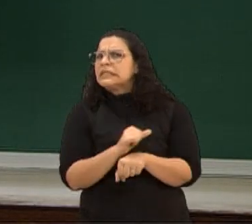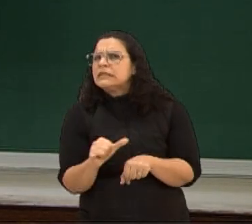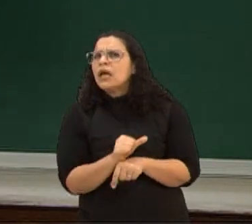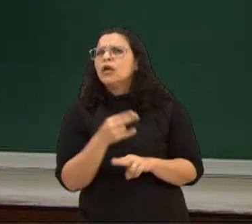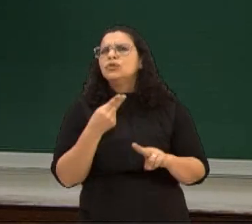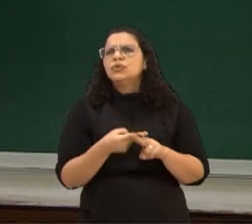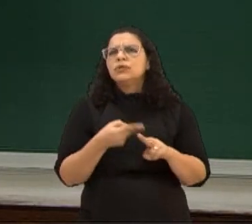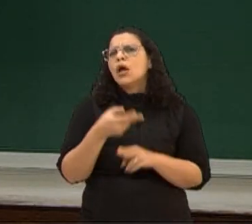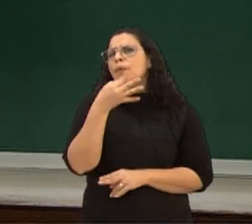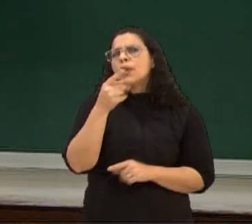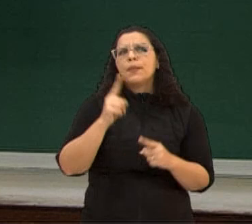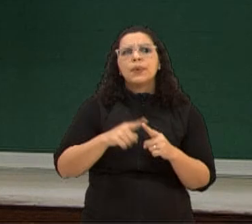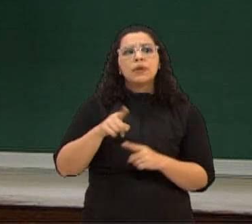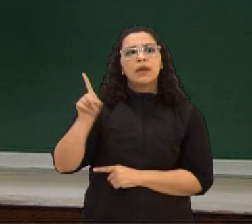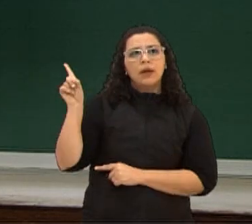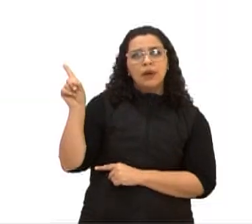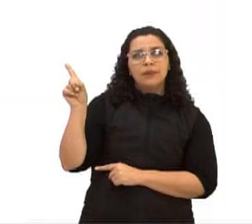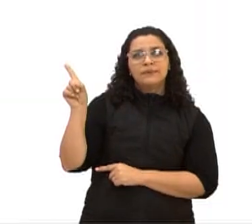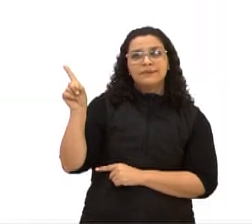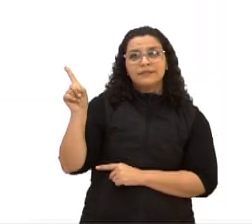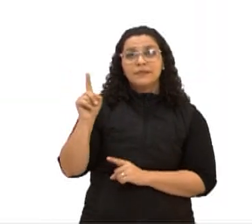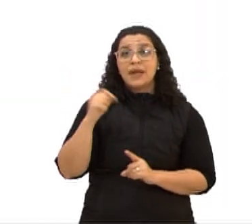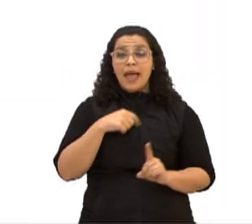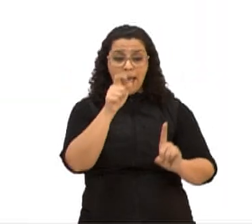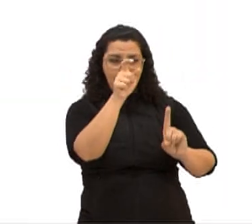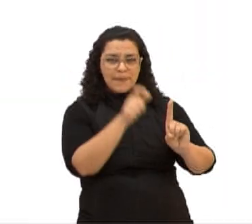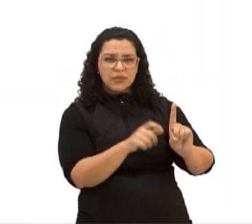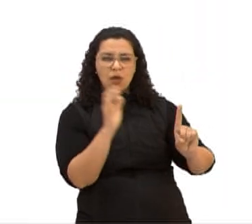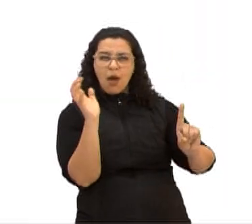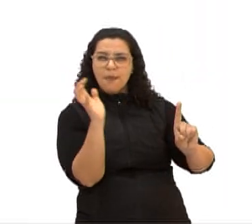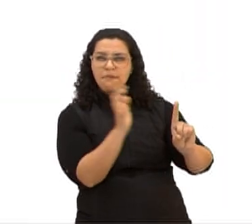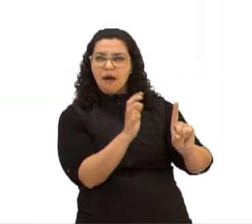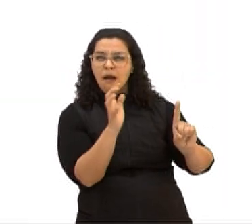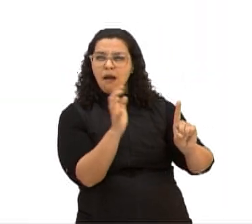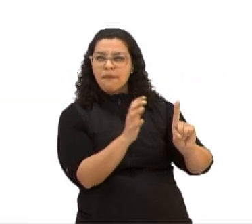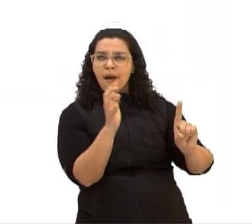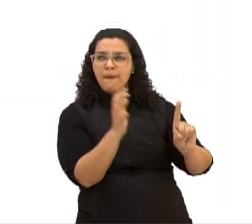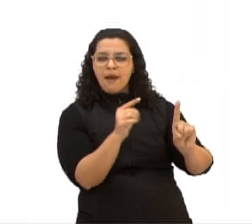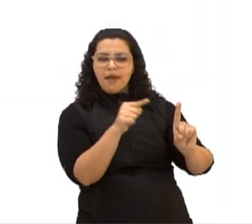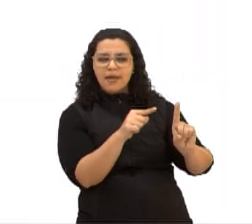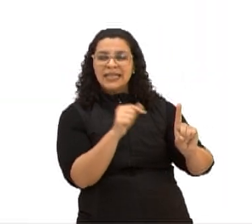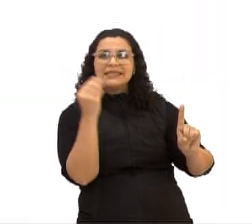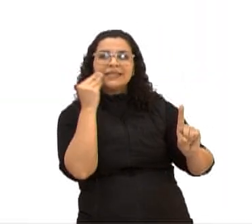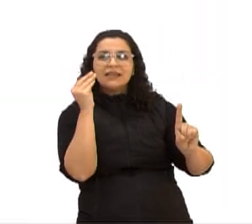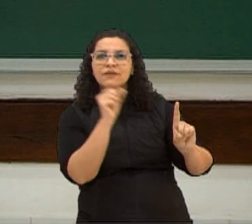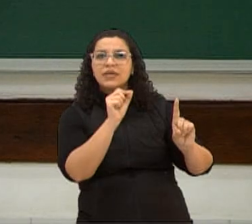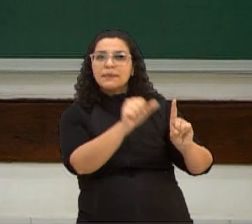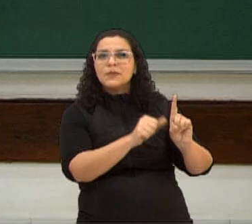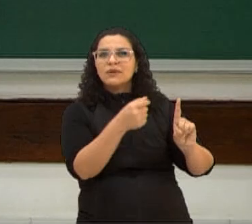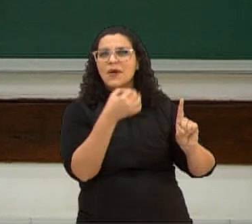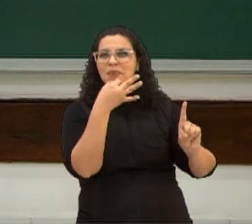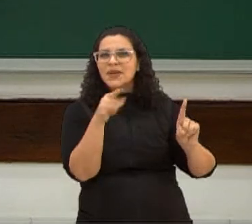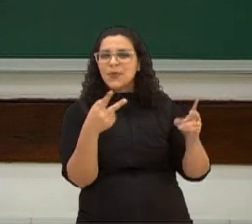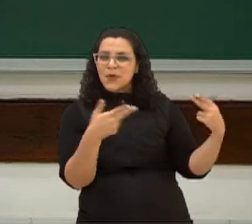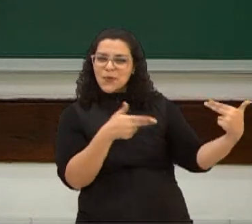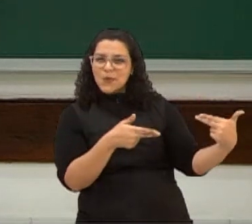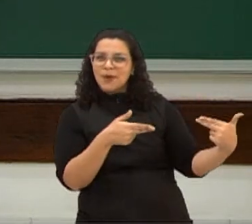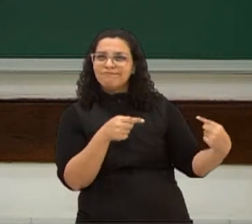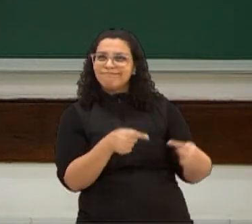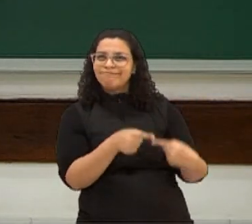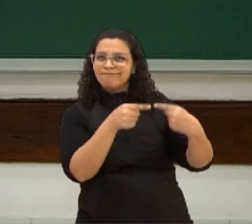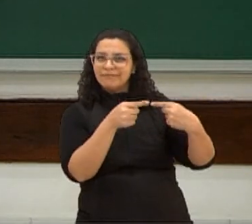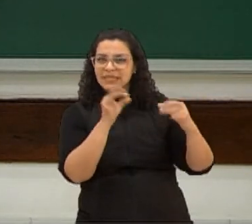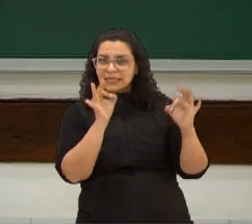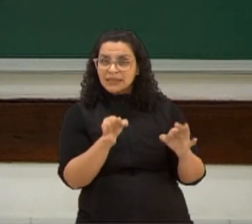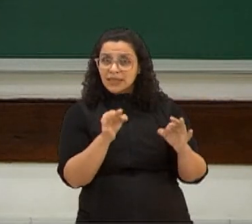os argumentos? Eles servem para persuadir o interlocutor. Lembra que nós já falamos bastante sobre